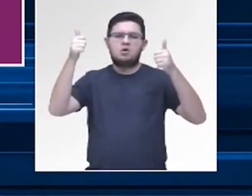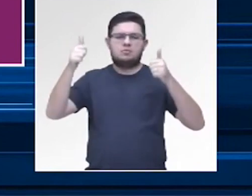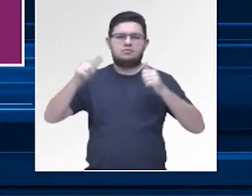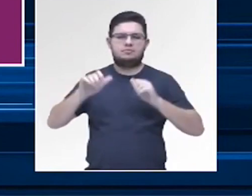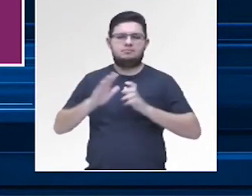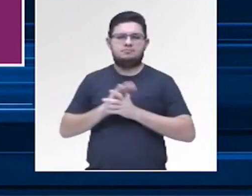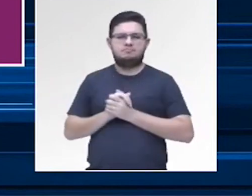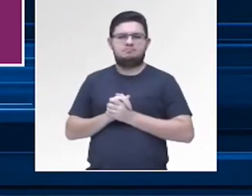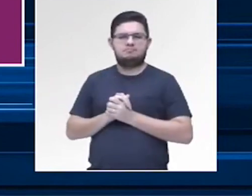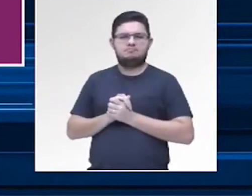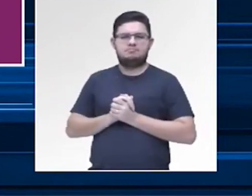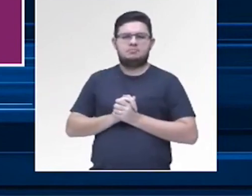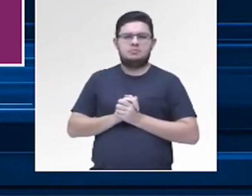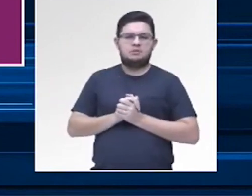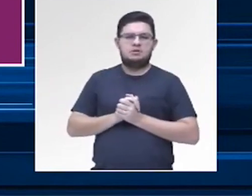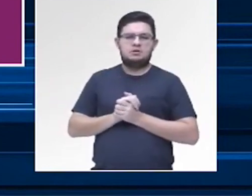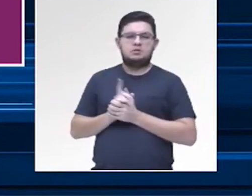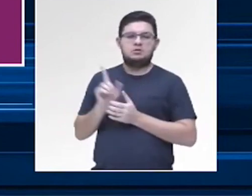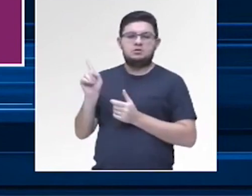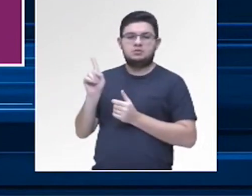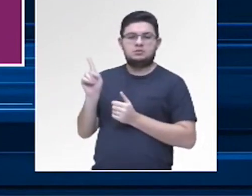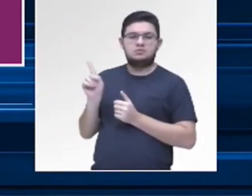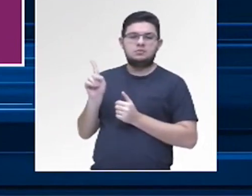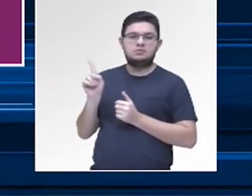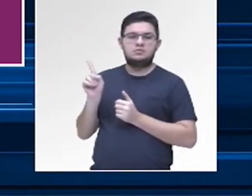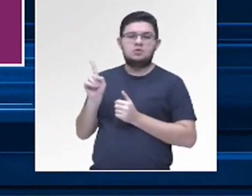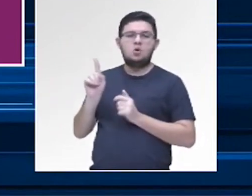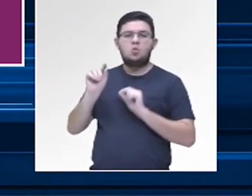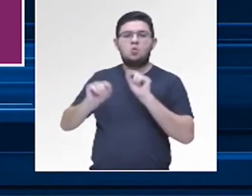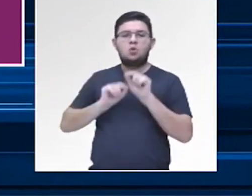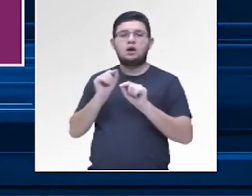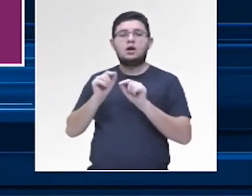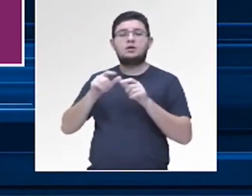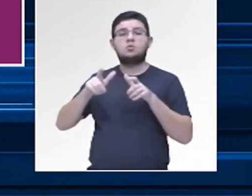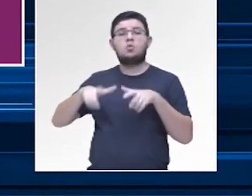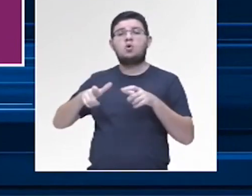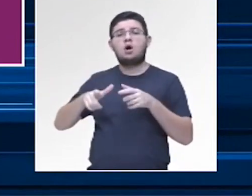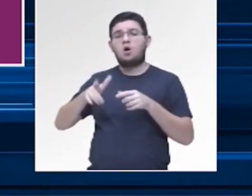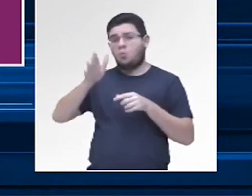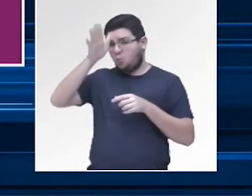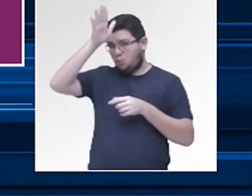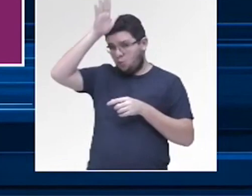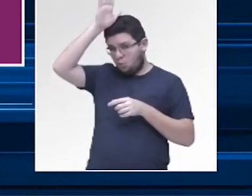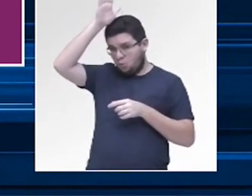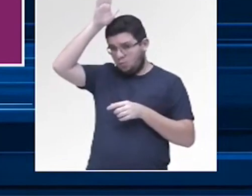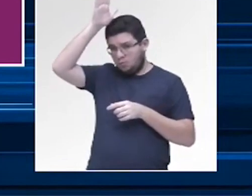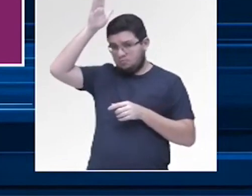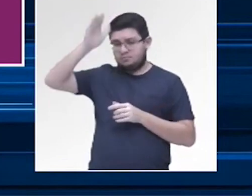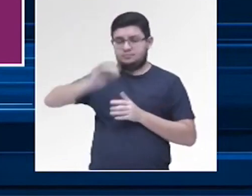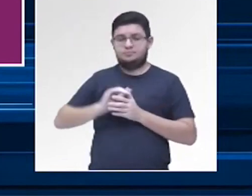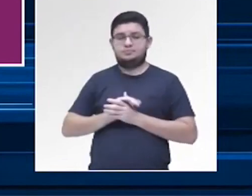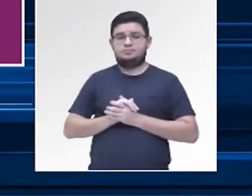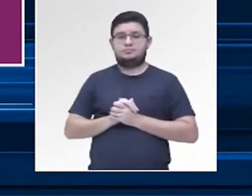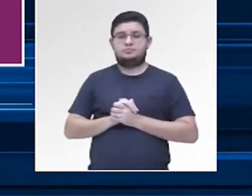eu vou pegar o exemplo que está dando ali, ó, sobre a cidade de Roma, né, que inclusive estava no nosso diálogo de hoje.